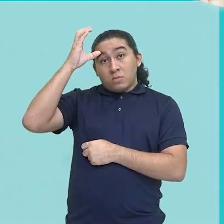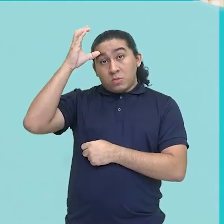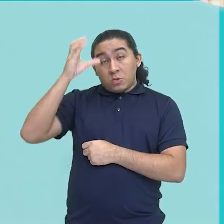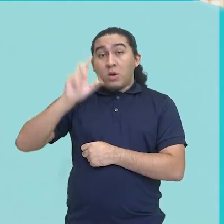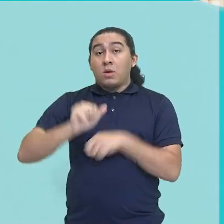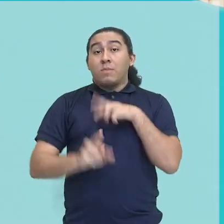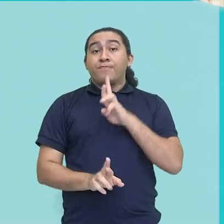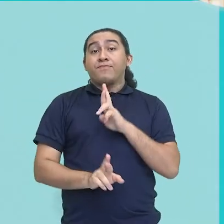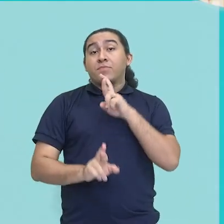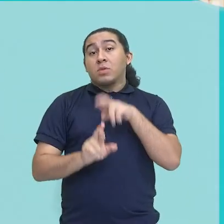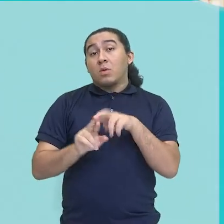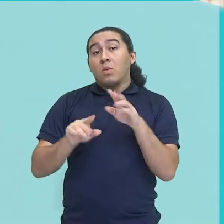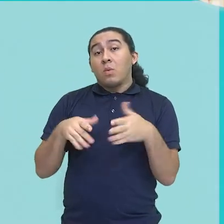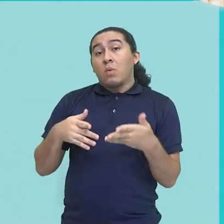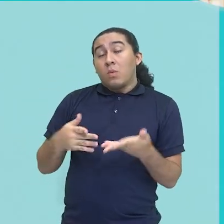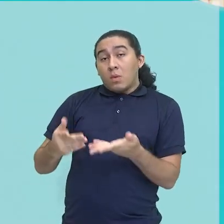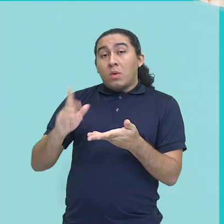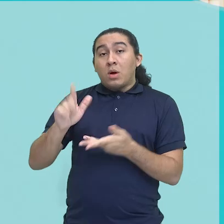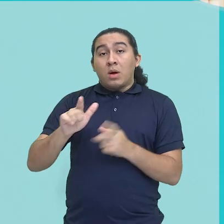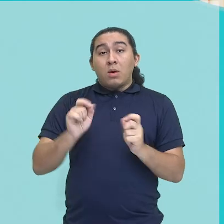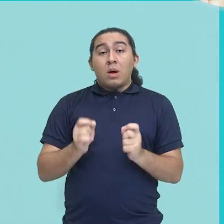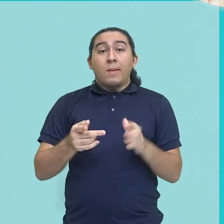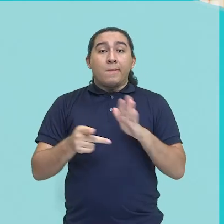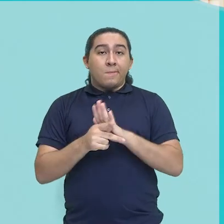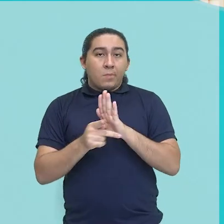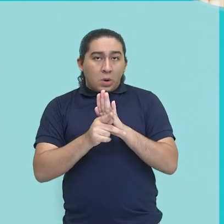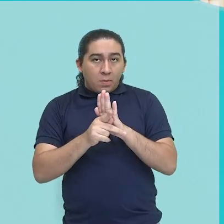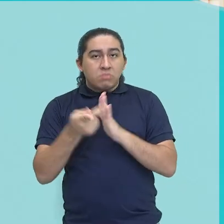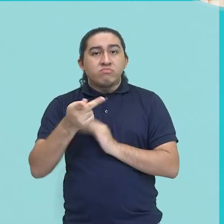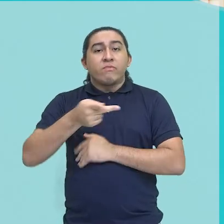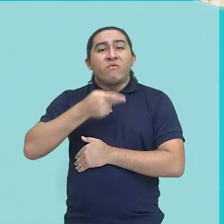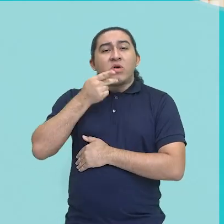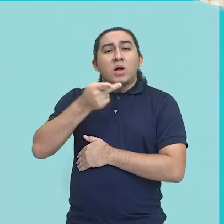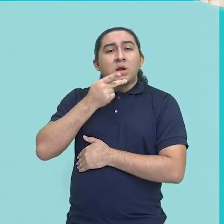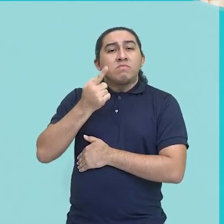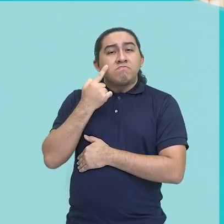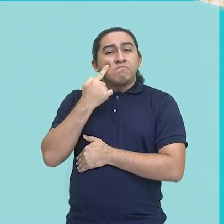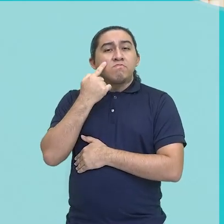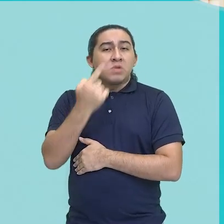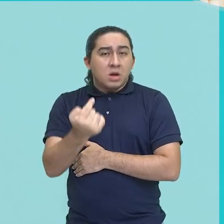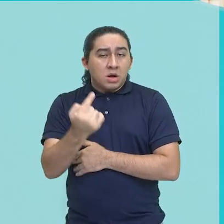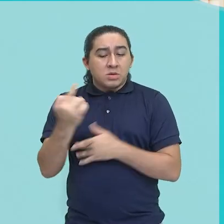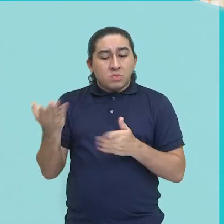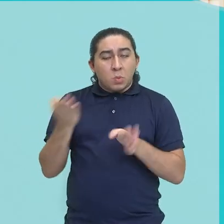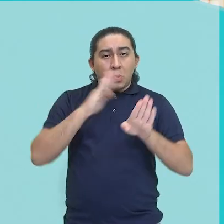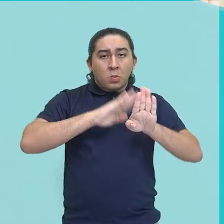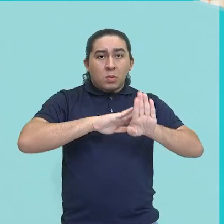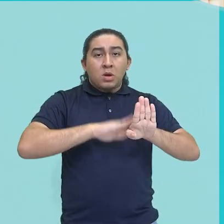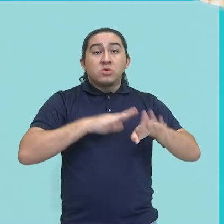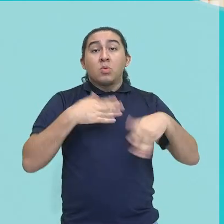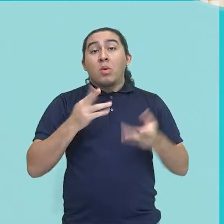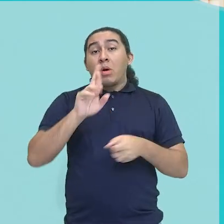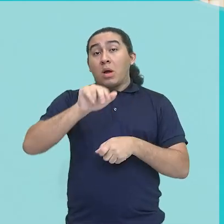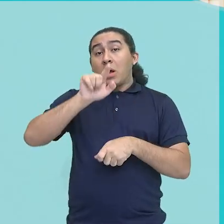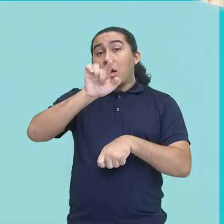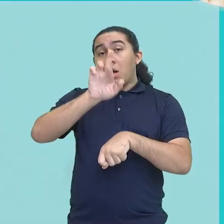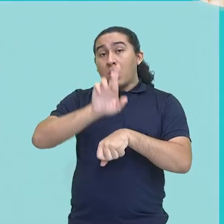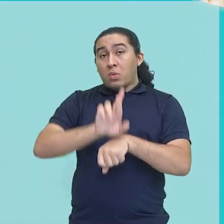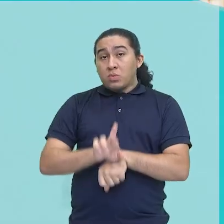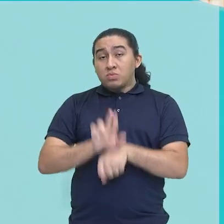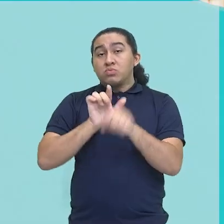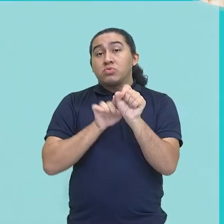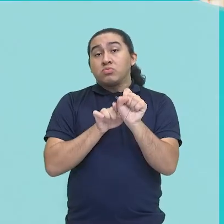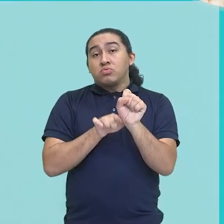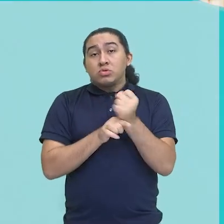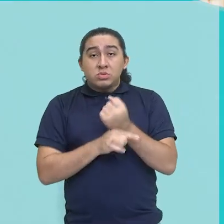da intencionalidade discursiva. Quais são esses recursos, né, que garante